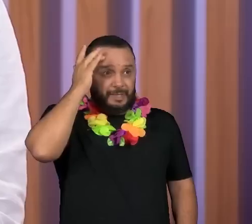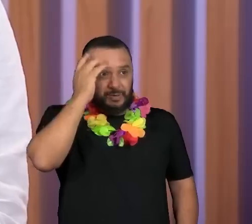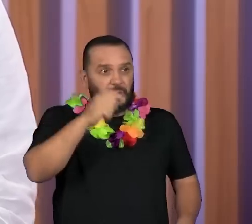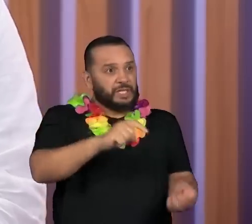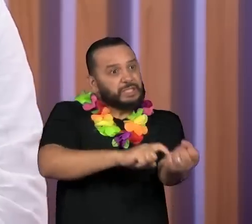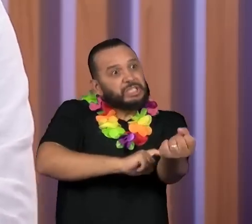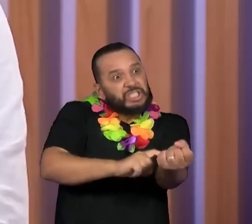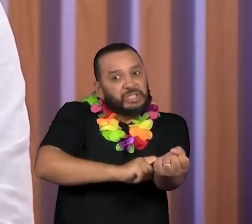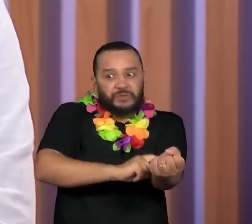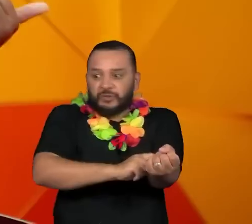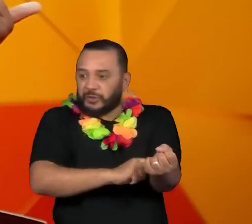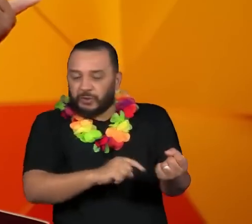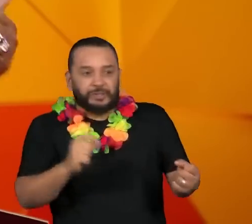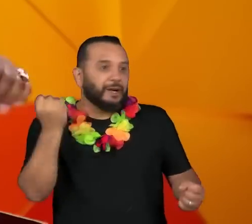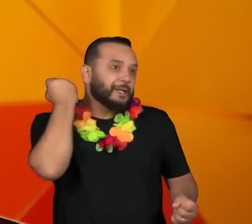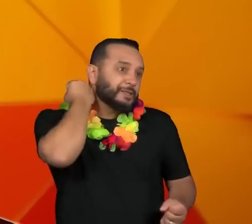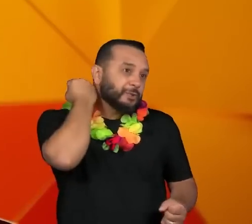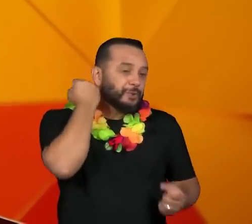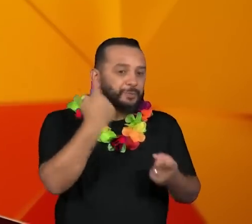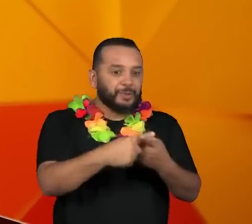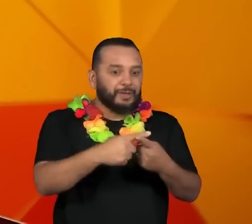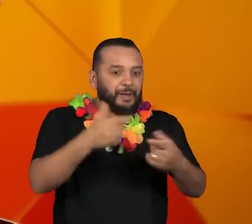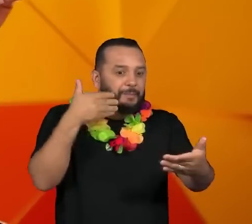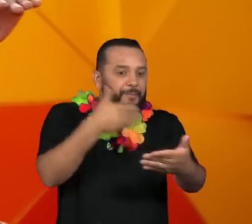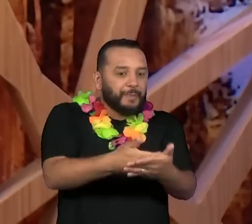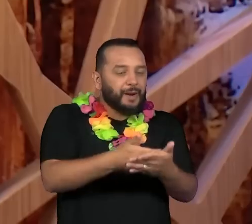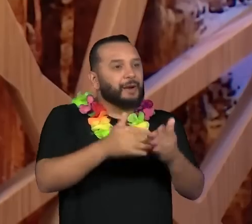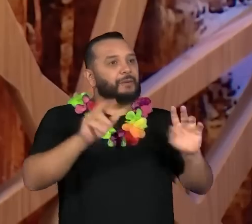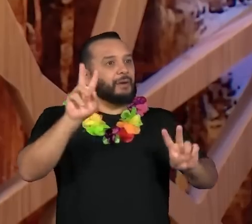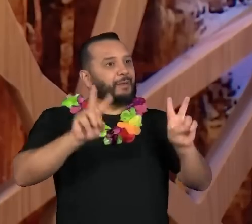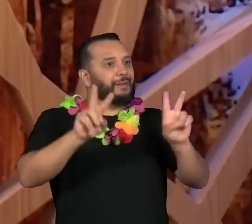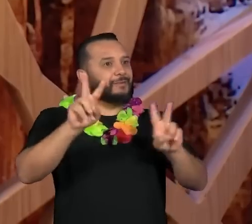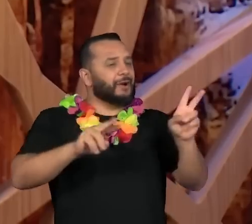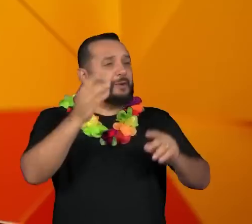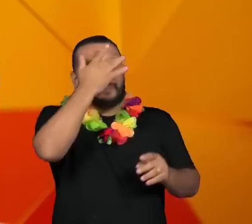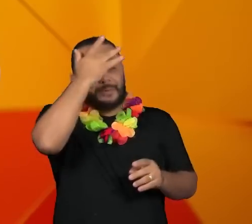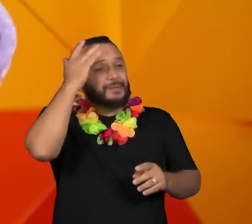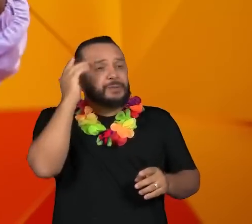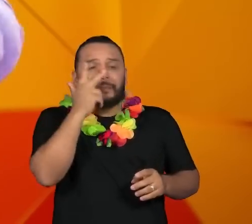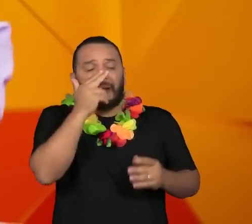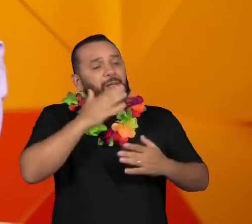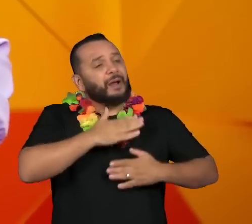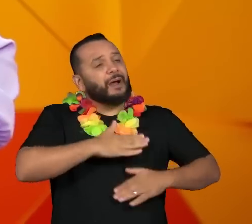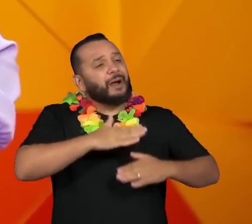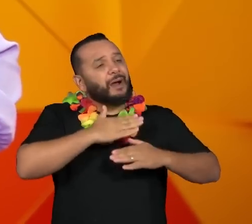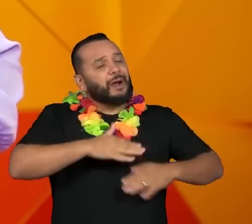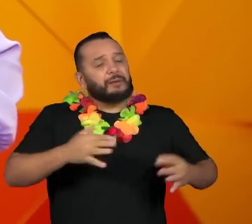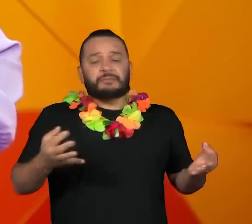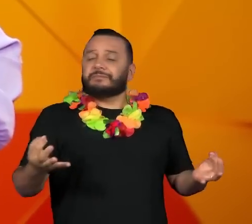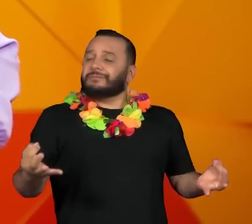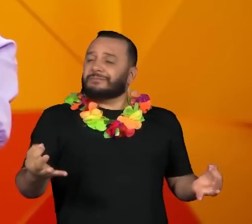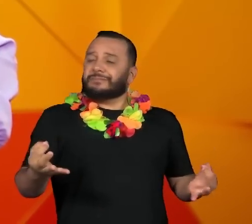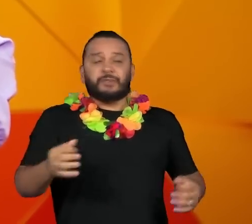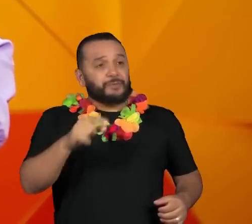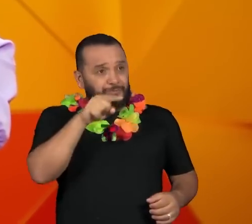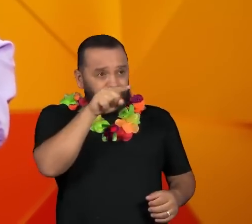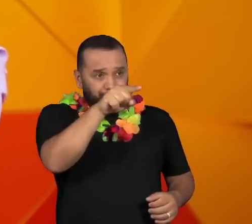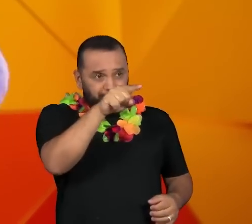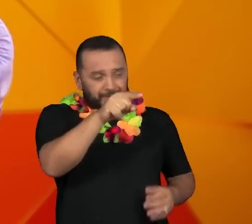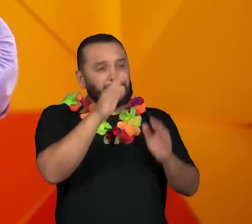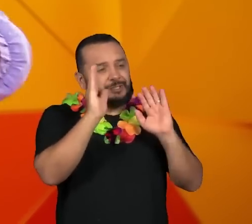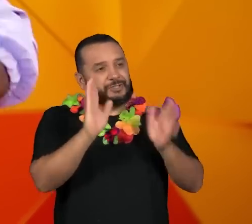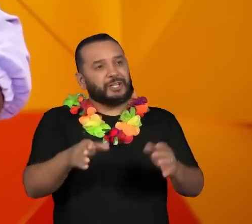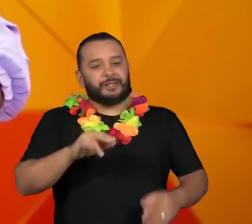pele, lá no barracão, próximo ao carnaval, e achei todo mundo muito zen. Tiago, me conta, você, mestre de bateria lá na Imperador do